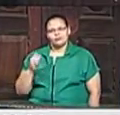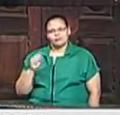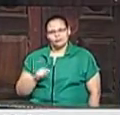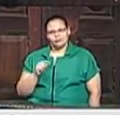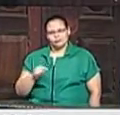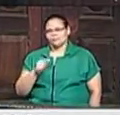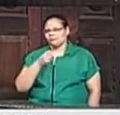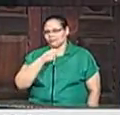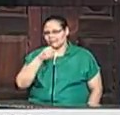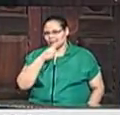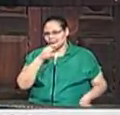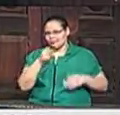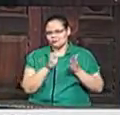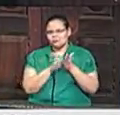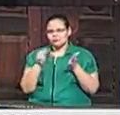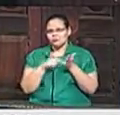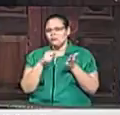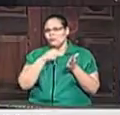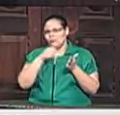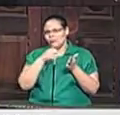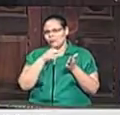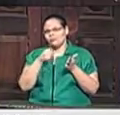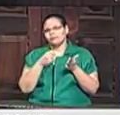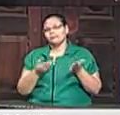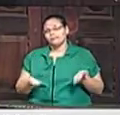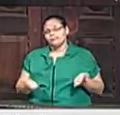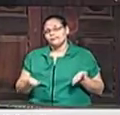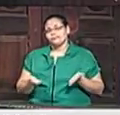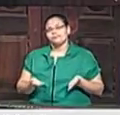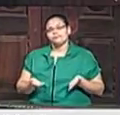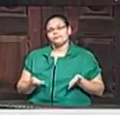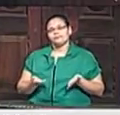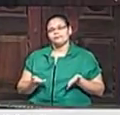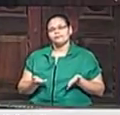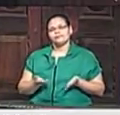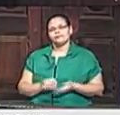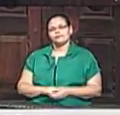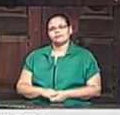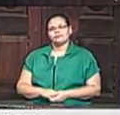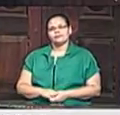esta entrevista e a perda do ativo.